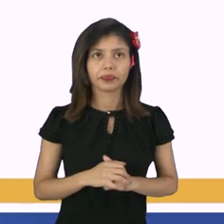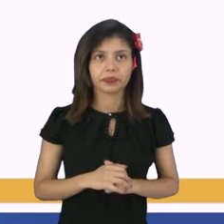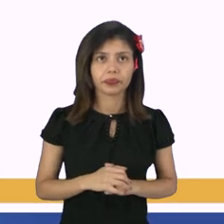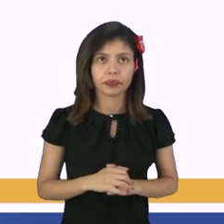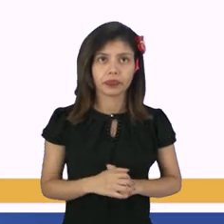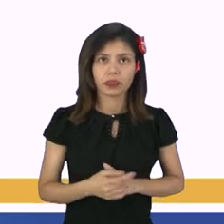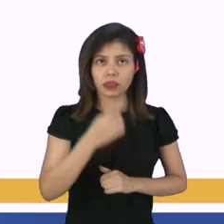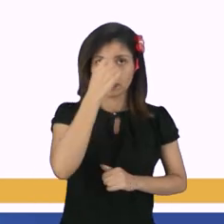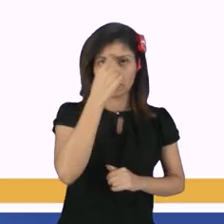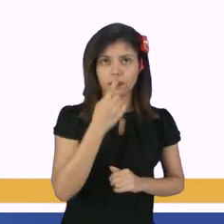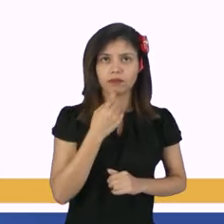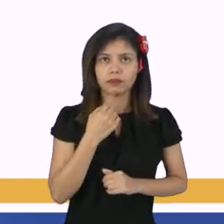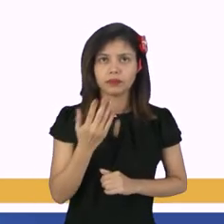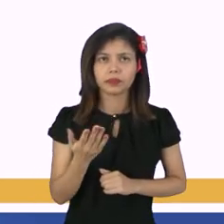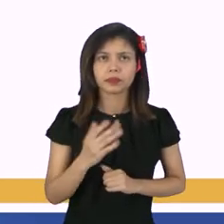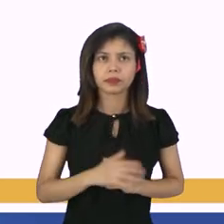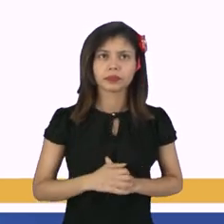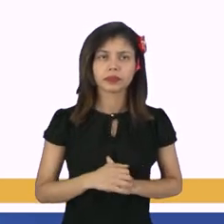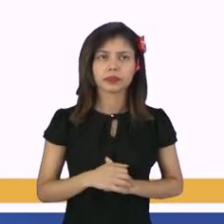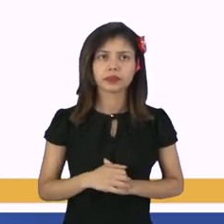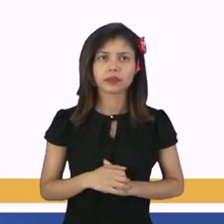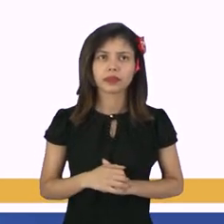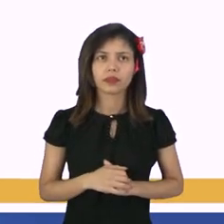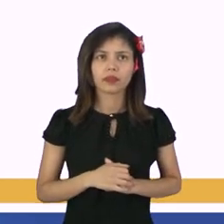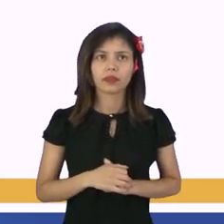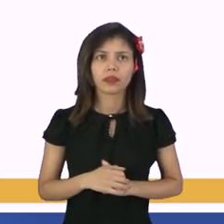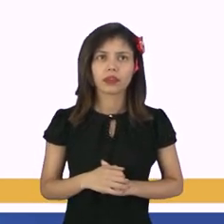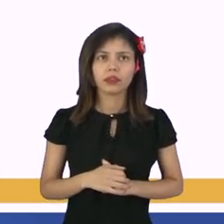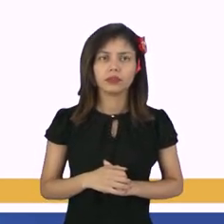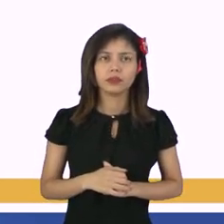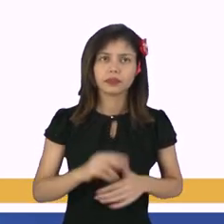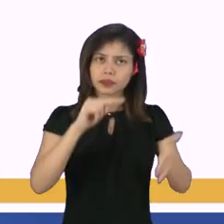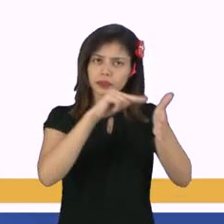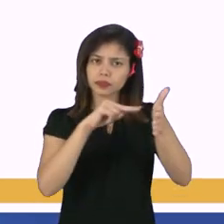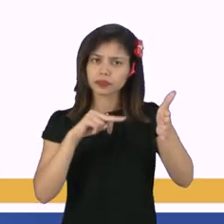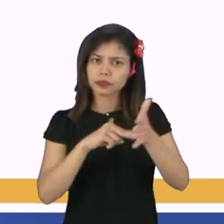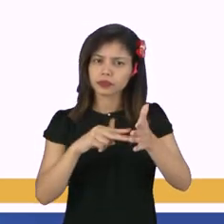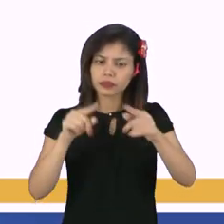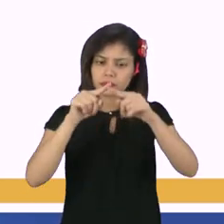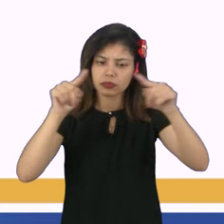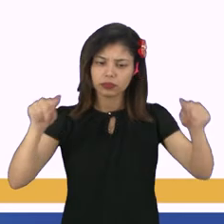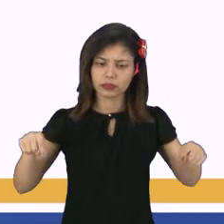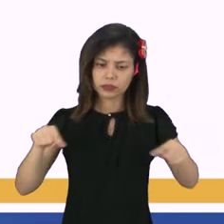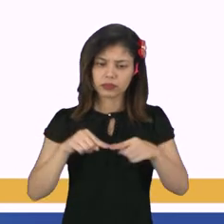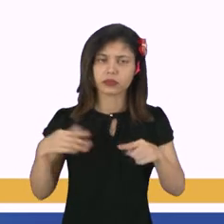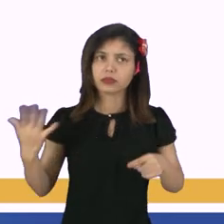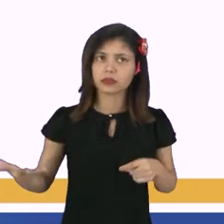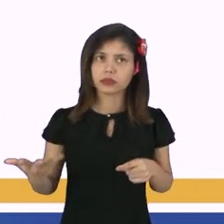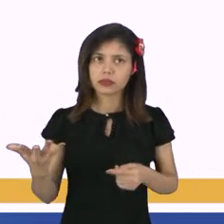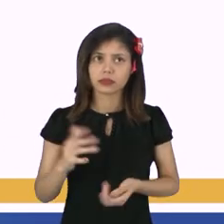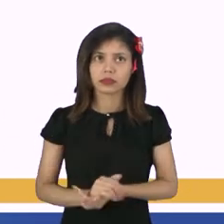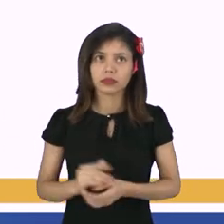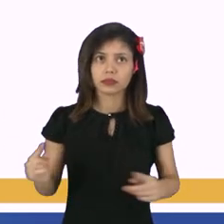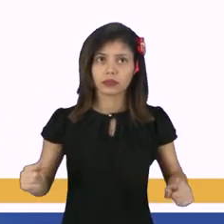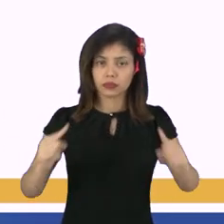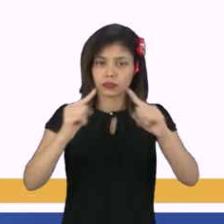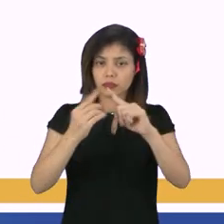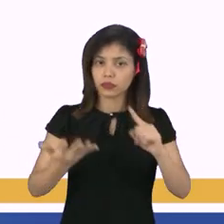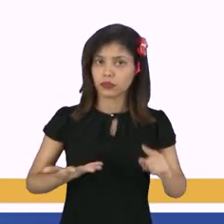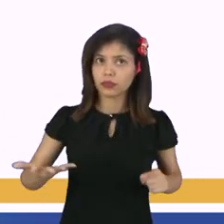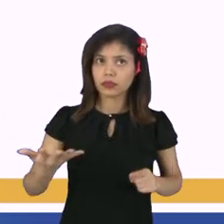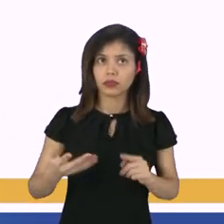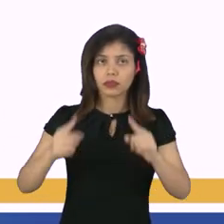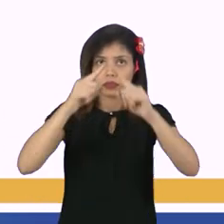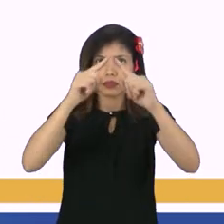e quem figura tridimensional é essa letra será que é um prisma de base quadrada será que é uma pirâmide de base